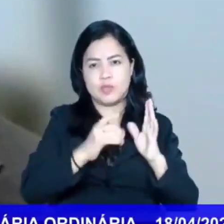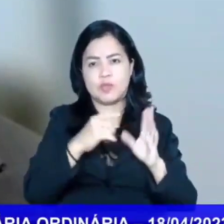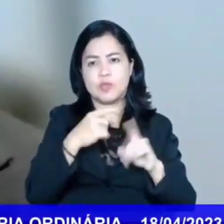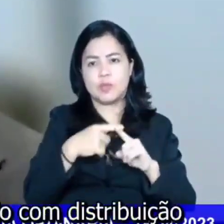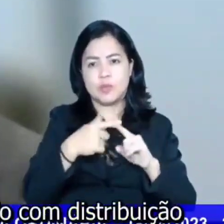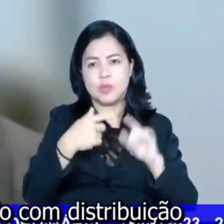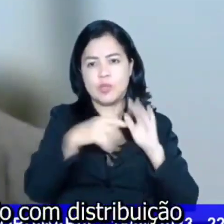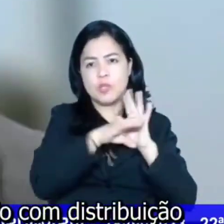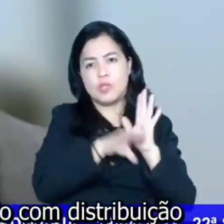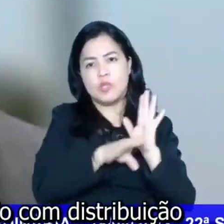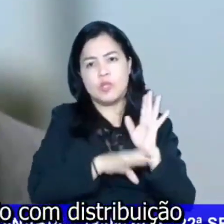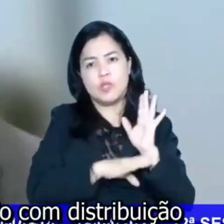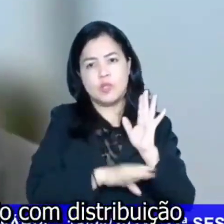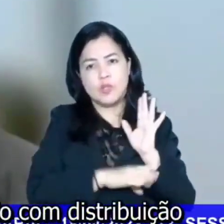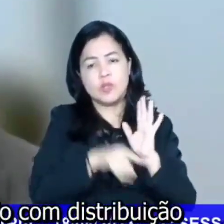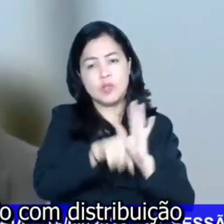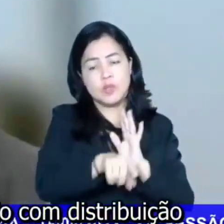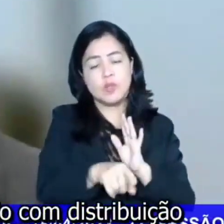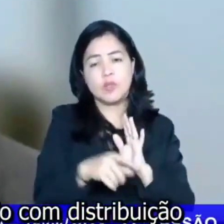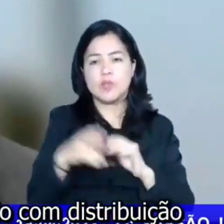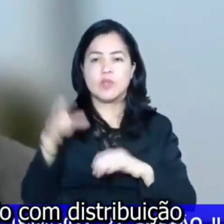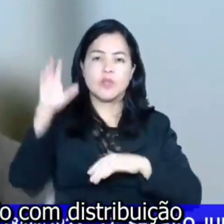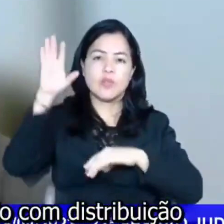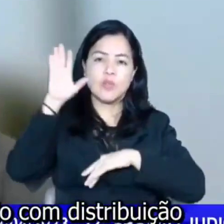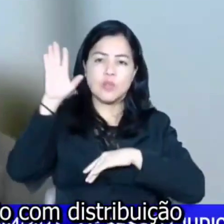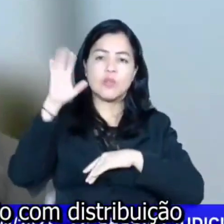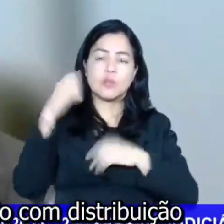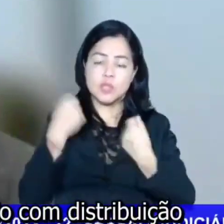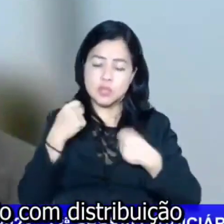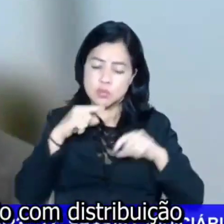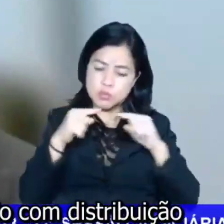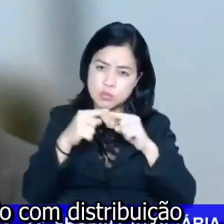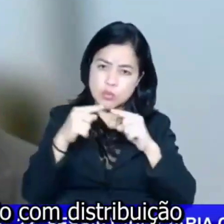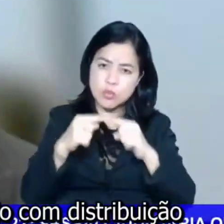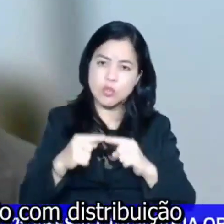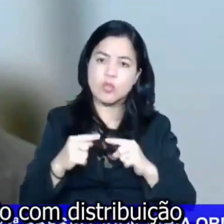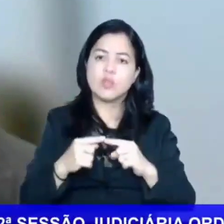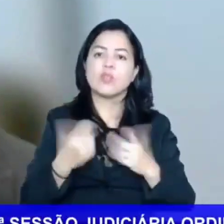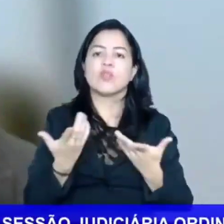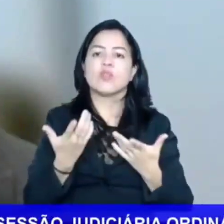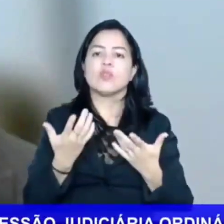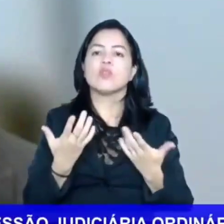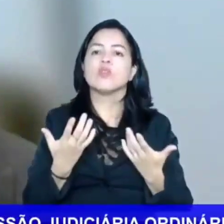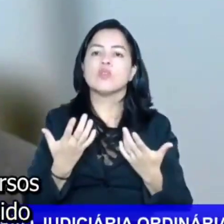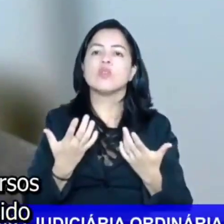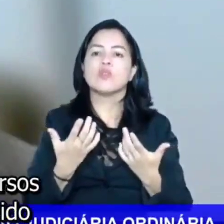estatutárias. O que dizer de desse candidato também ser contemplado com distribuição